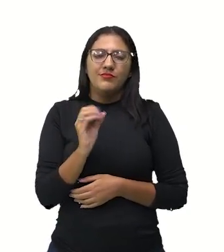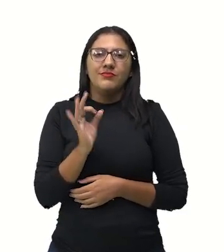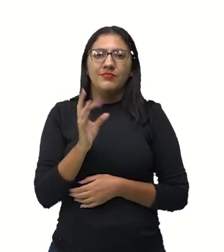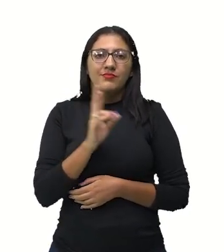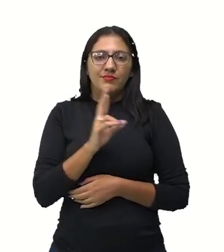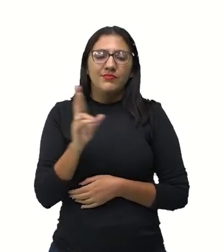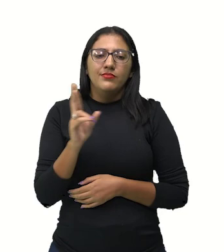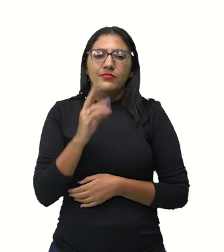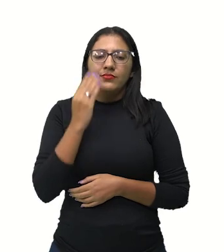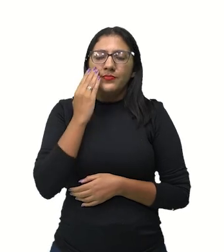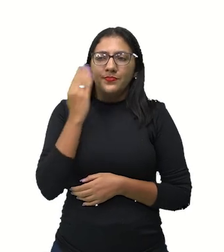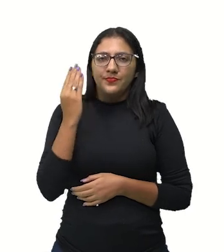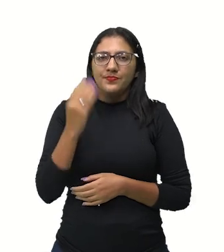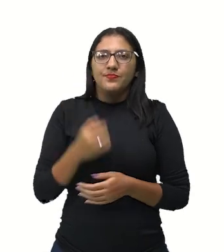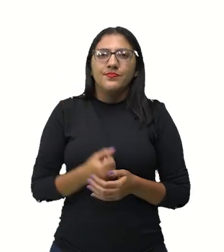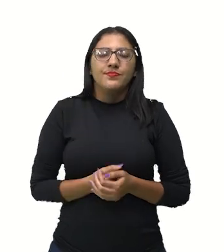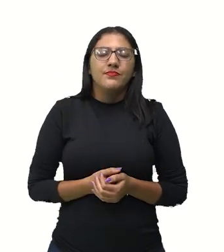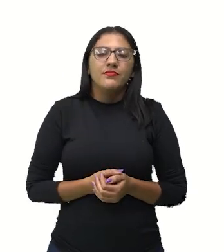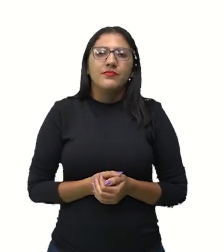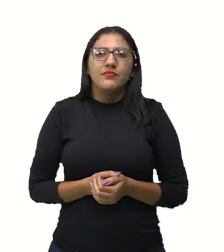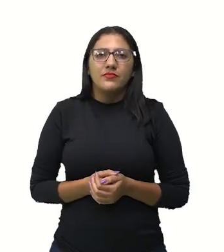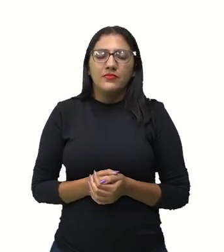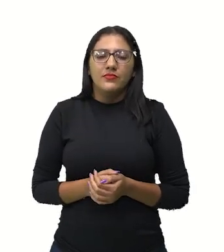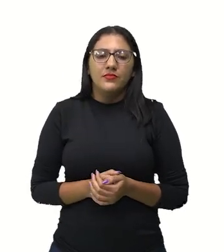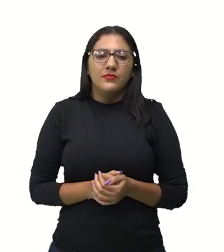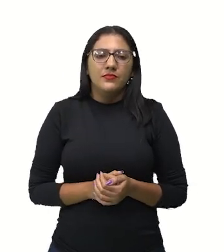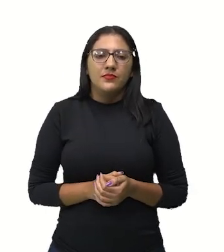5.080 reais.